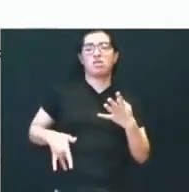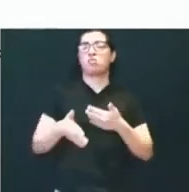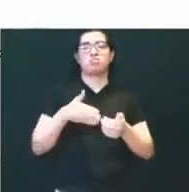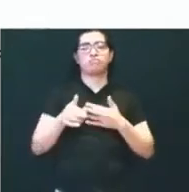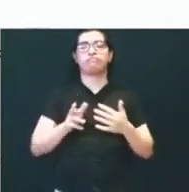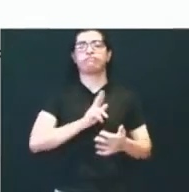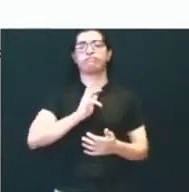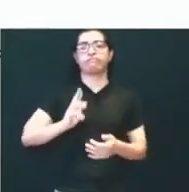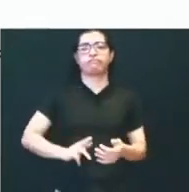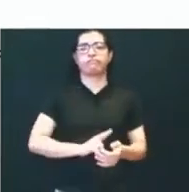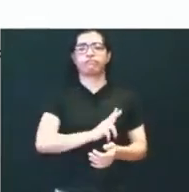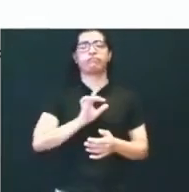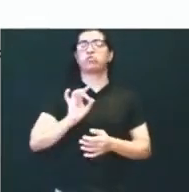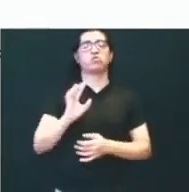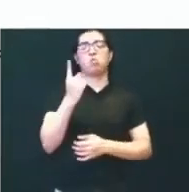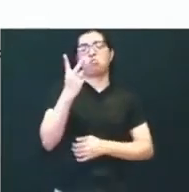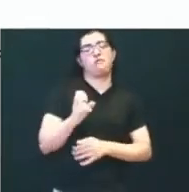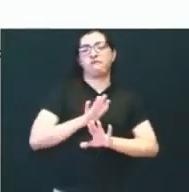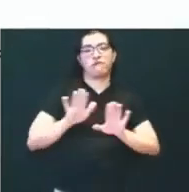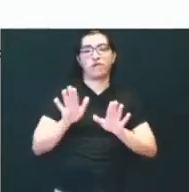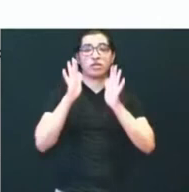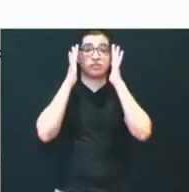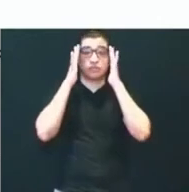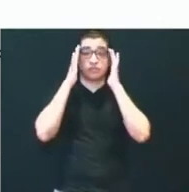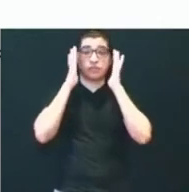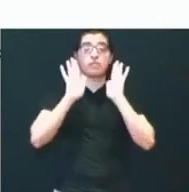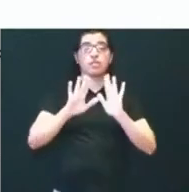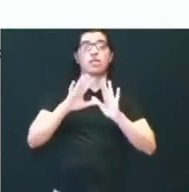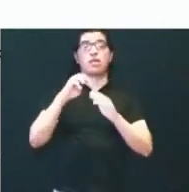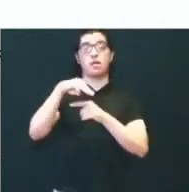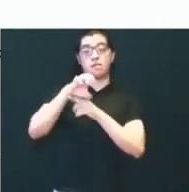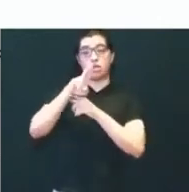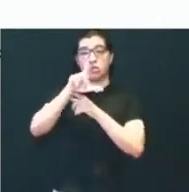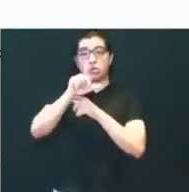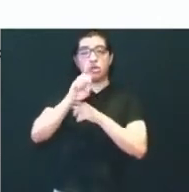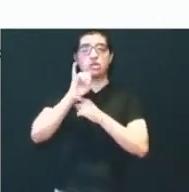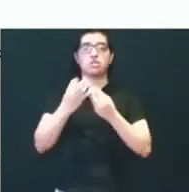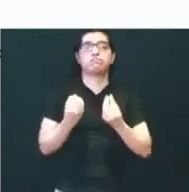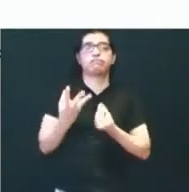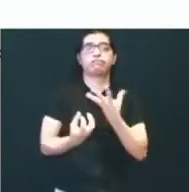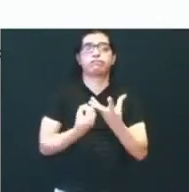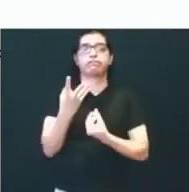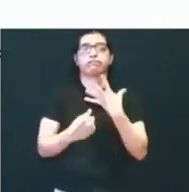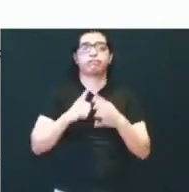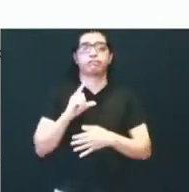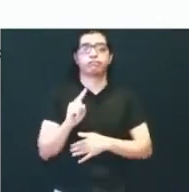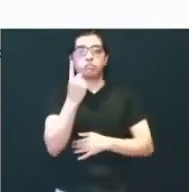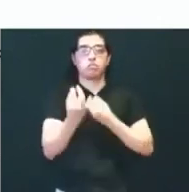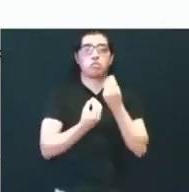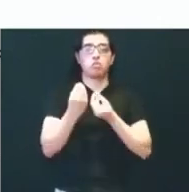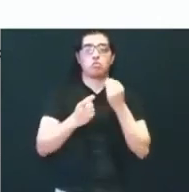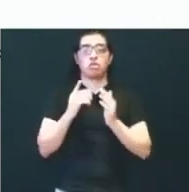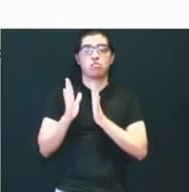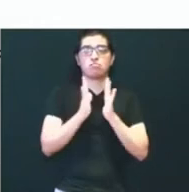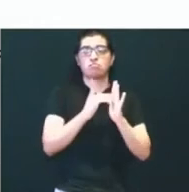vezes, mas aí você fica sem. Mas a medula não. A medula, como você doa um compartimento, uma parte desse